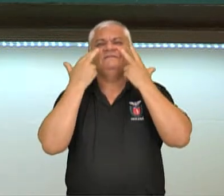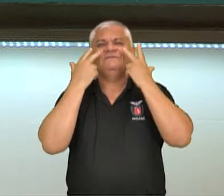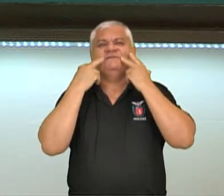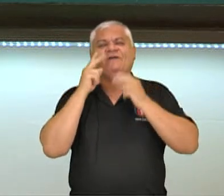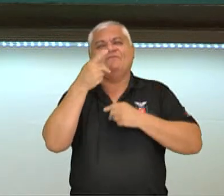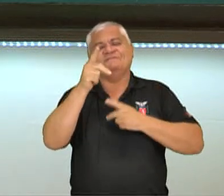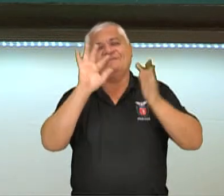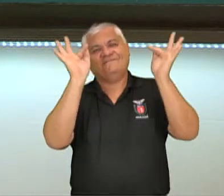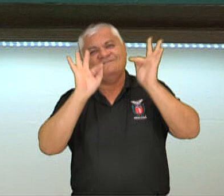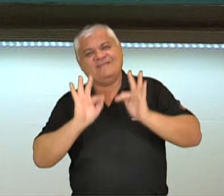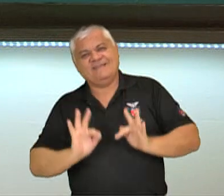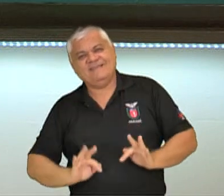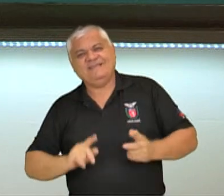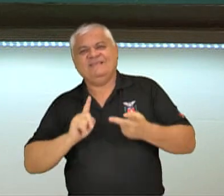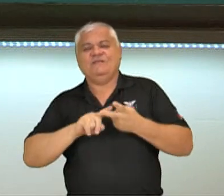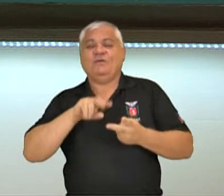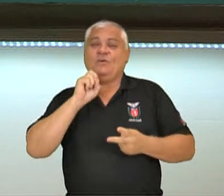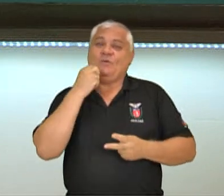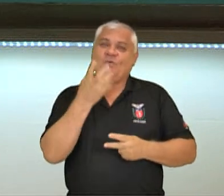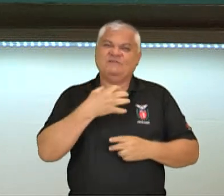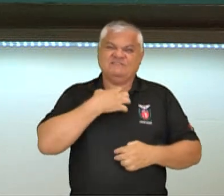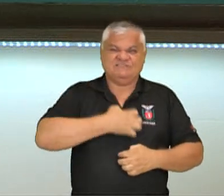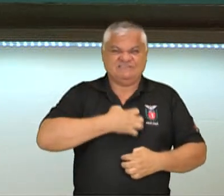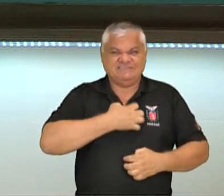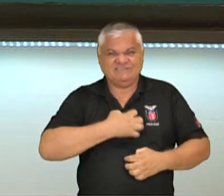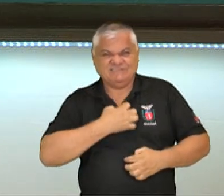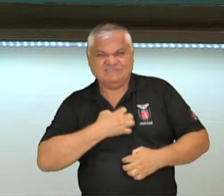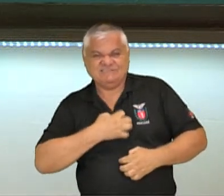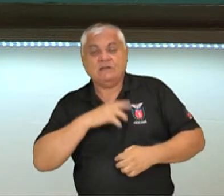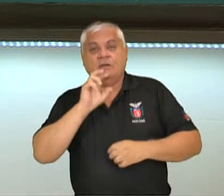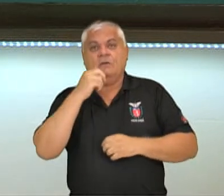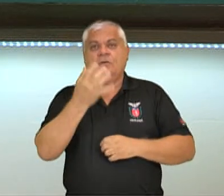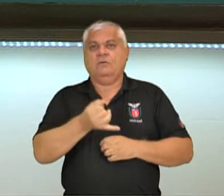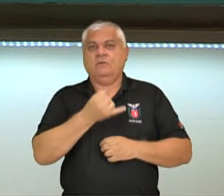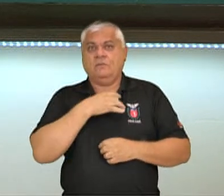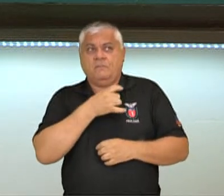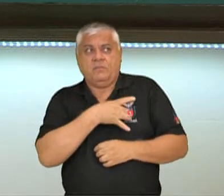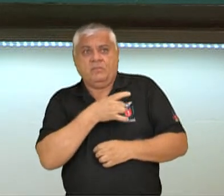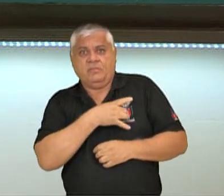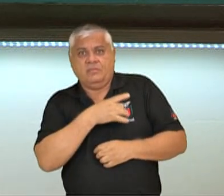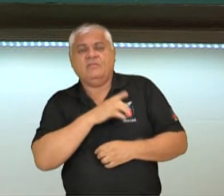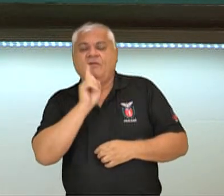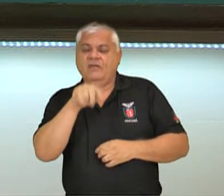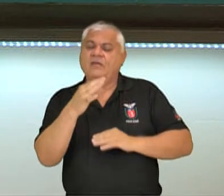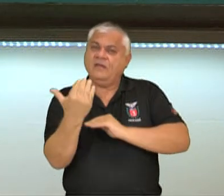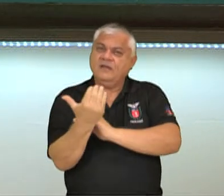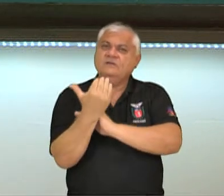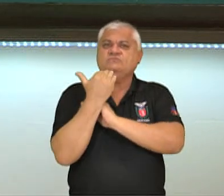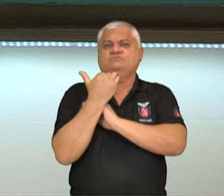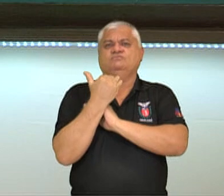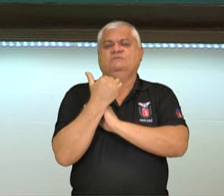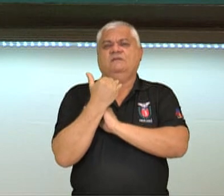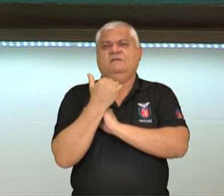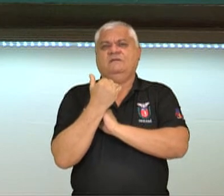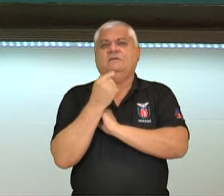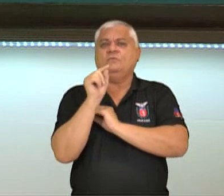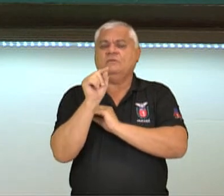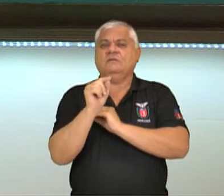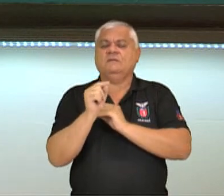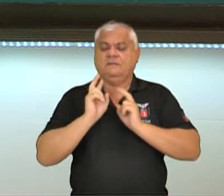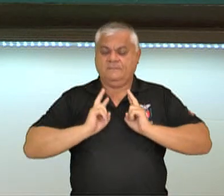está feliz, quando você está com raiva ou quando você está com medo. Isso vai te ajudar